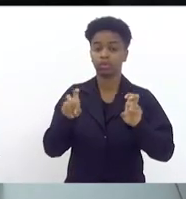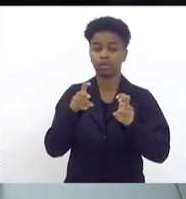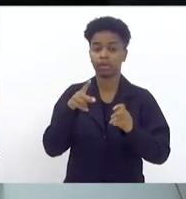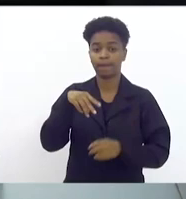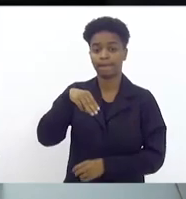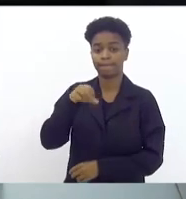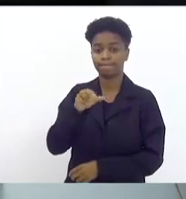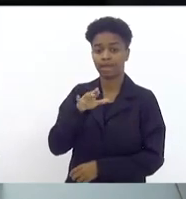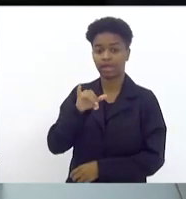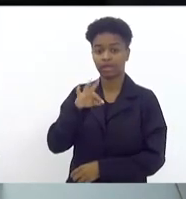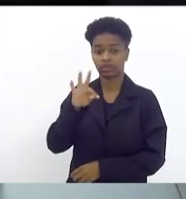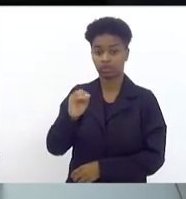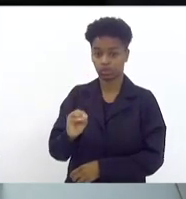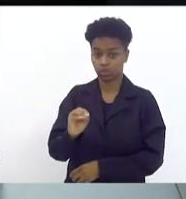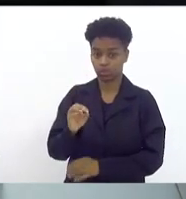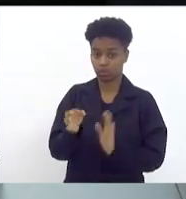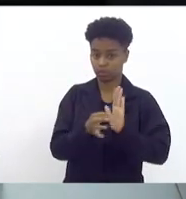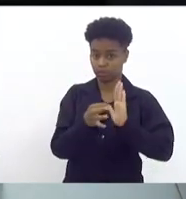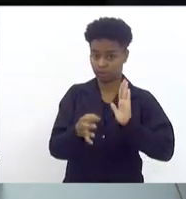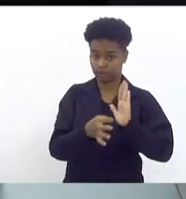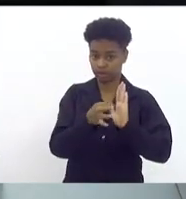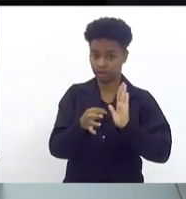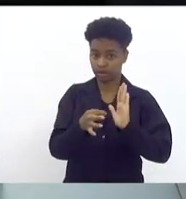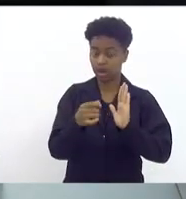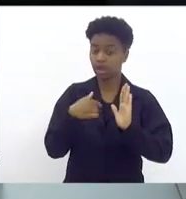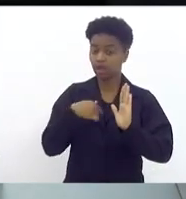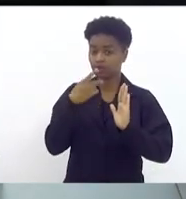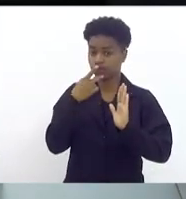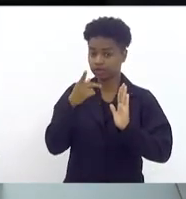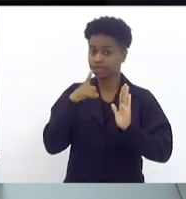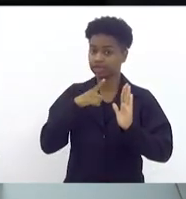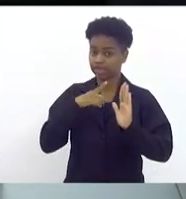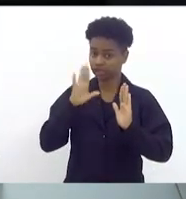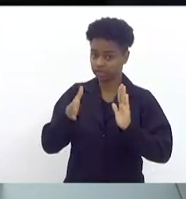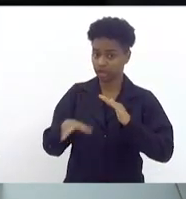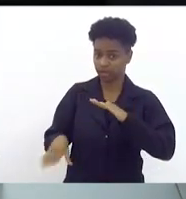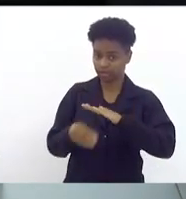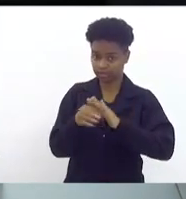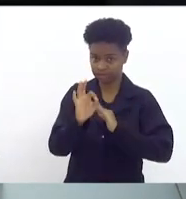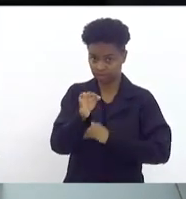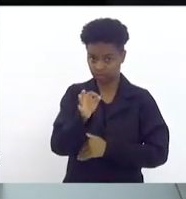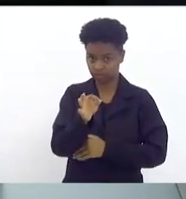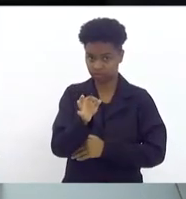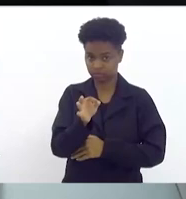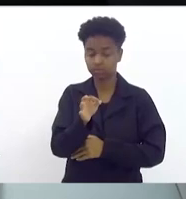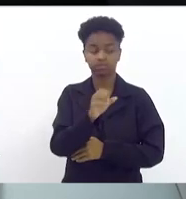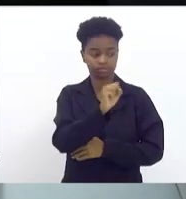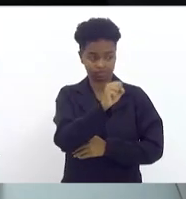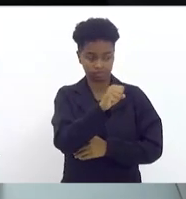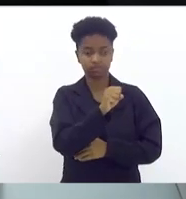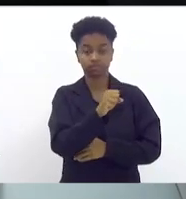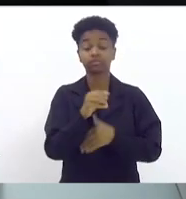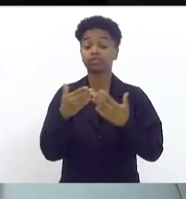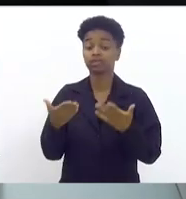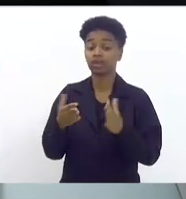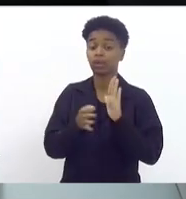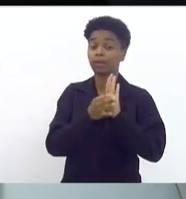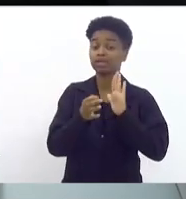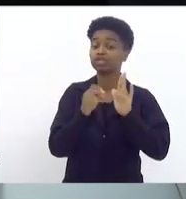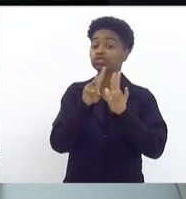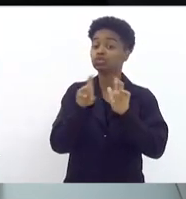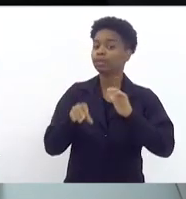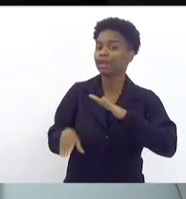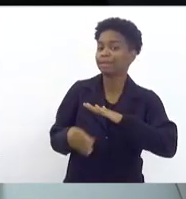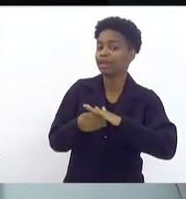o parecer. Eu estou dizendo que ele foi emendado. Isso, recebeu emendas. Então, o parecer é sobre as